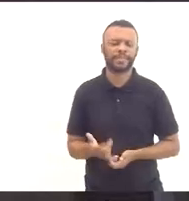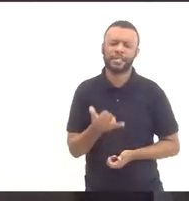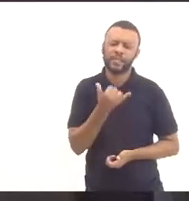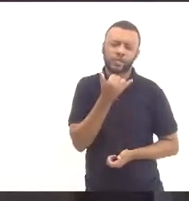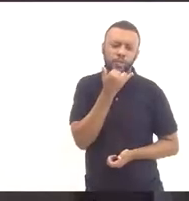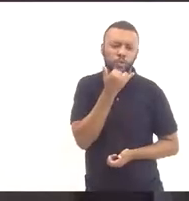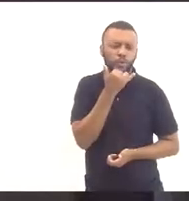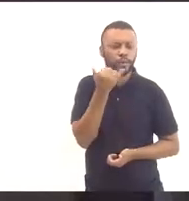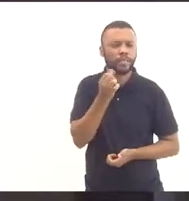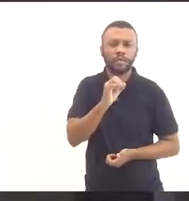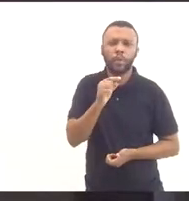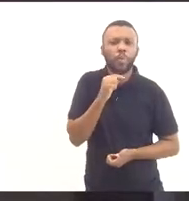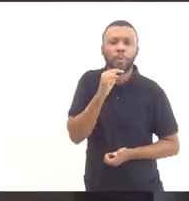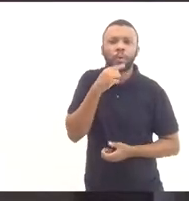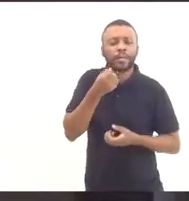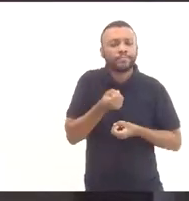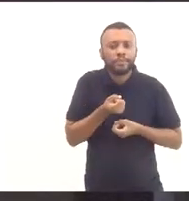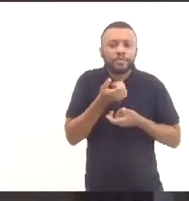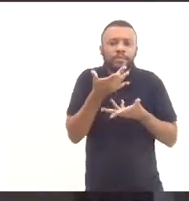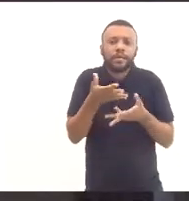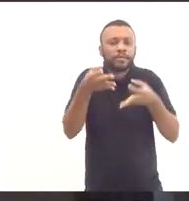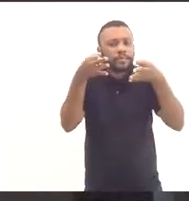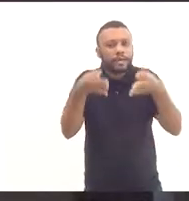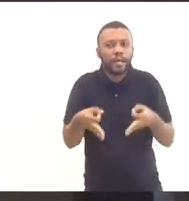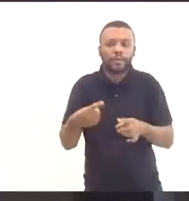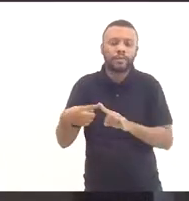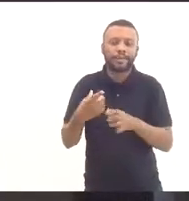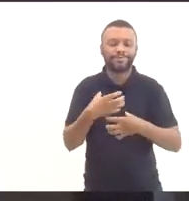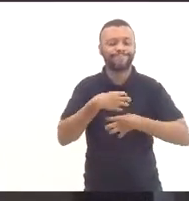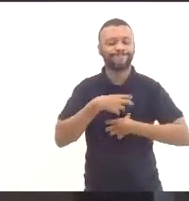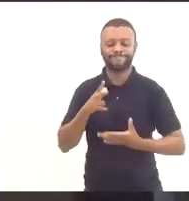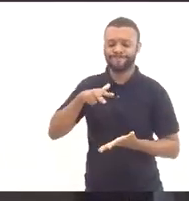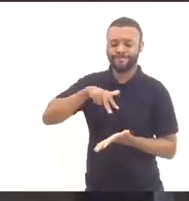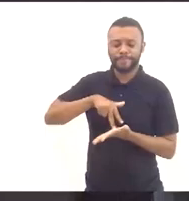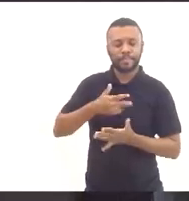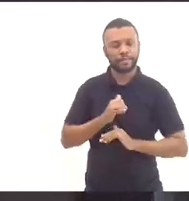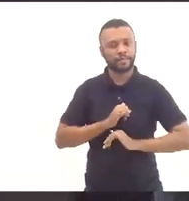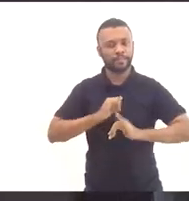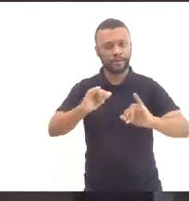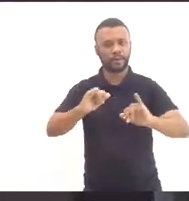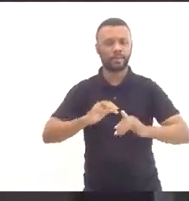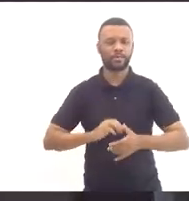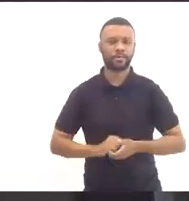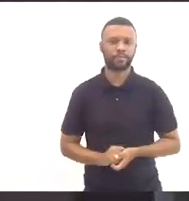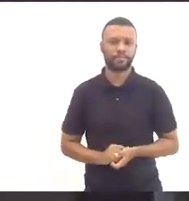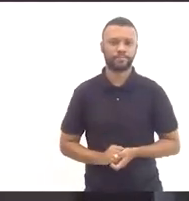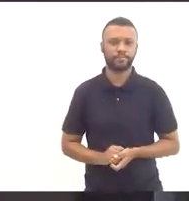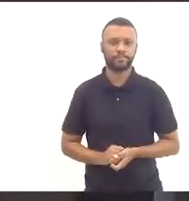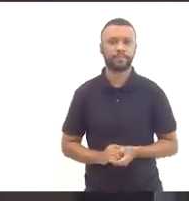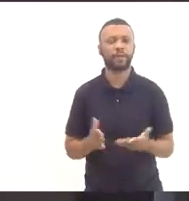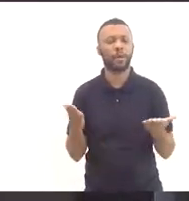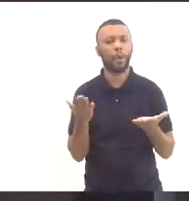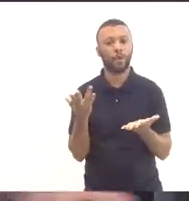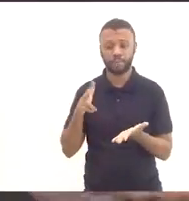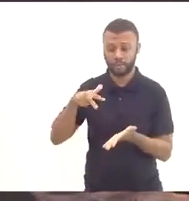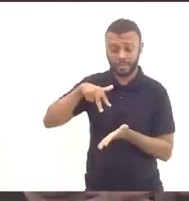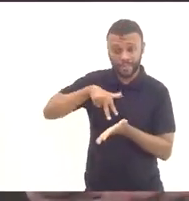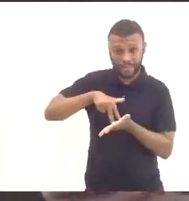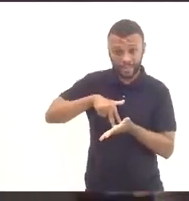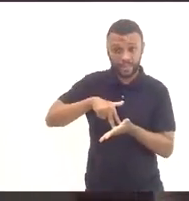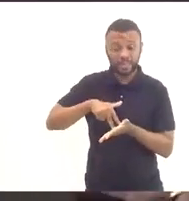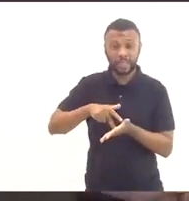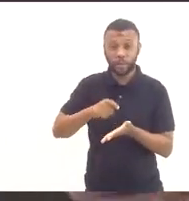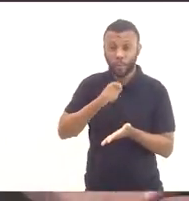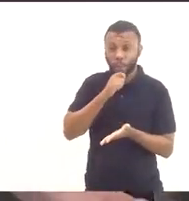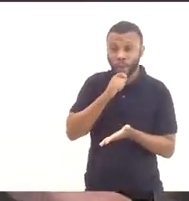desculpa se não conseguir me expressar direito o que eu fiz falar e hoje para eu estar aqui sem os